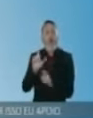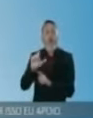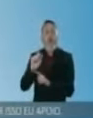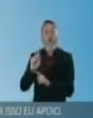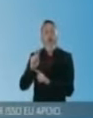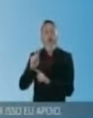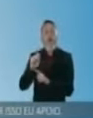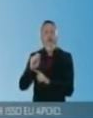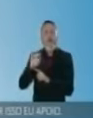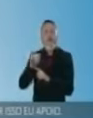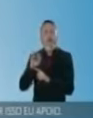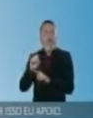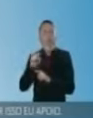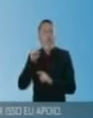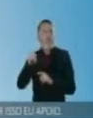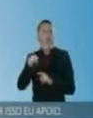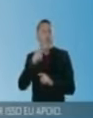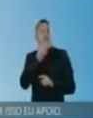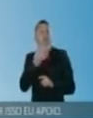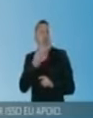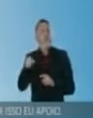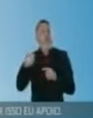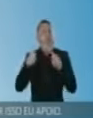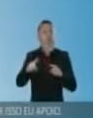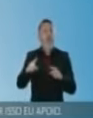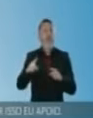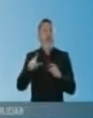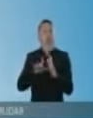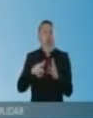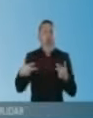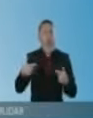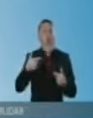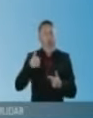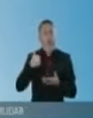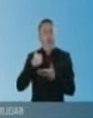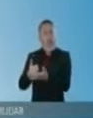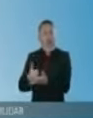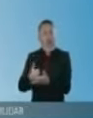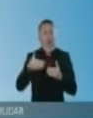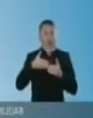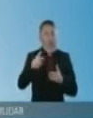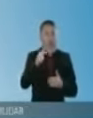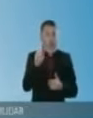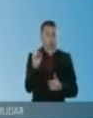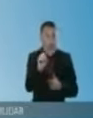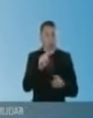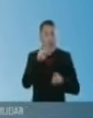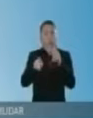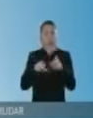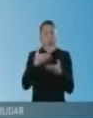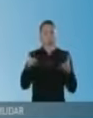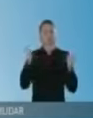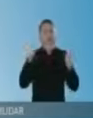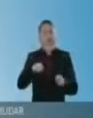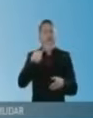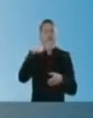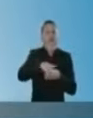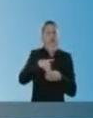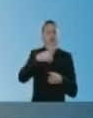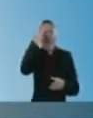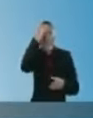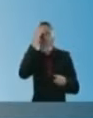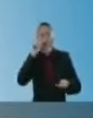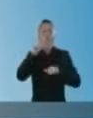como o melhor remédio contra a corrupção. Por isso eu apoio. No dia 7 de outubro, o povo brasileiro terá a chance de mudar o